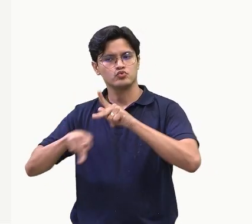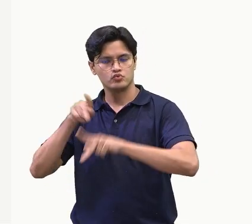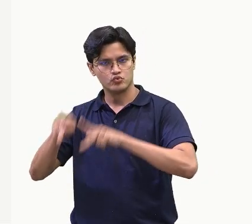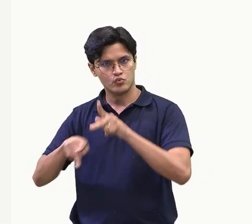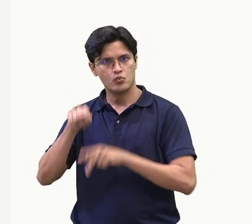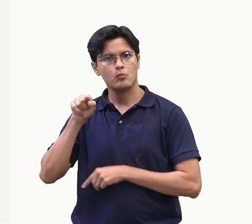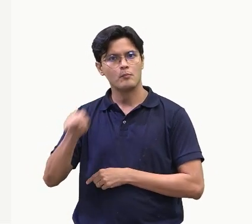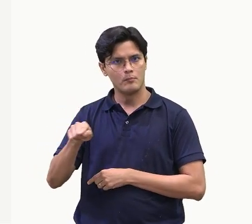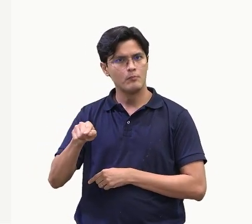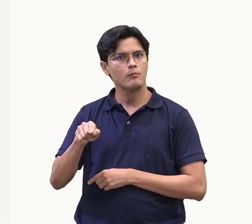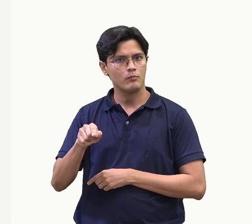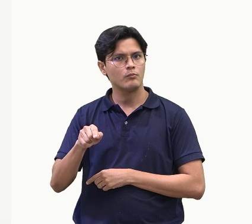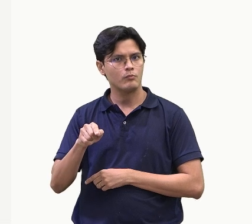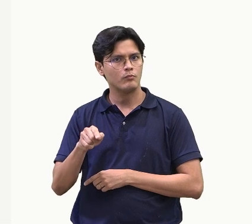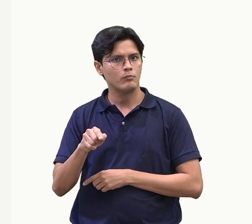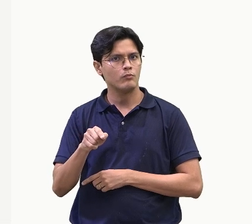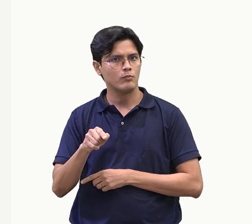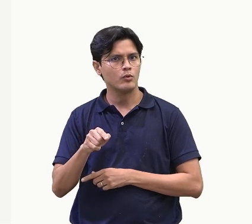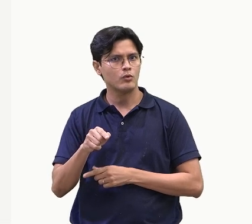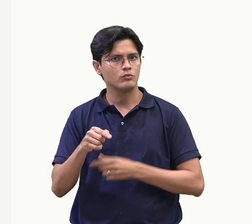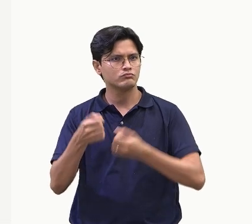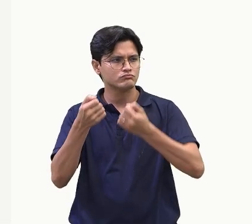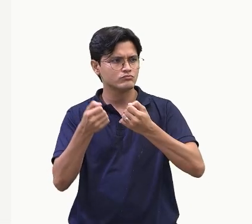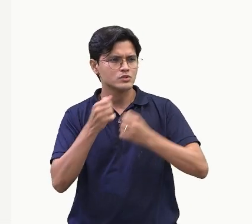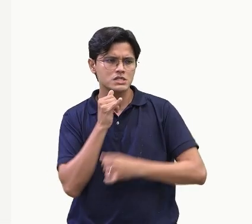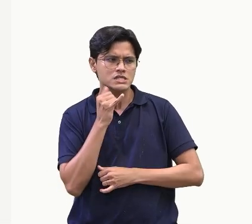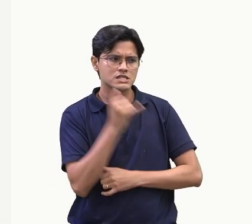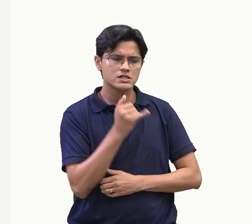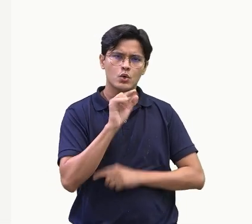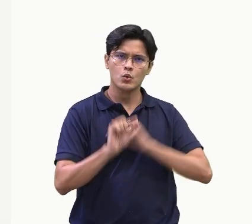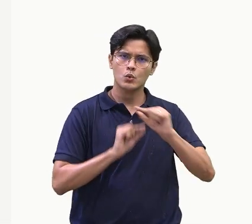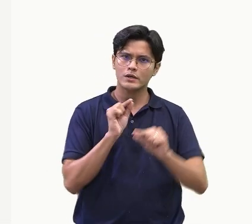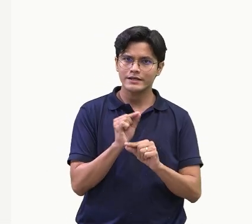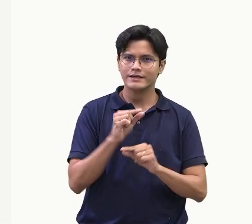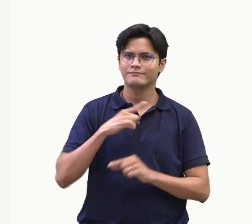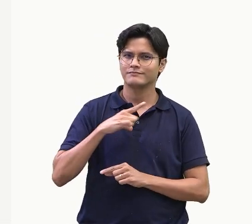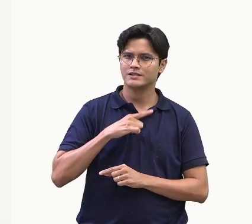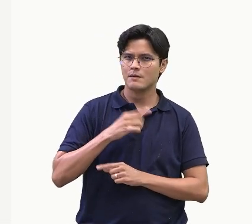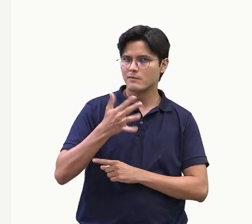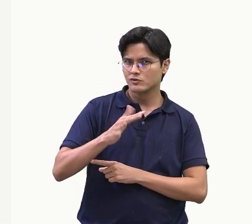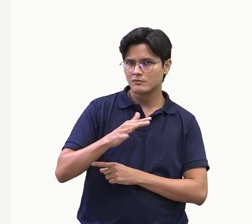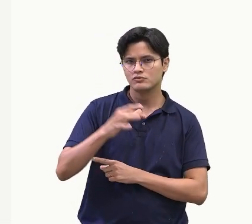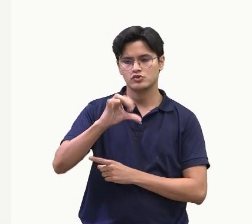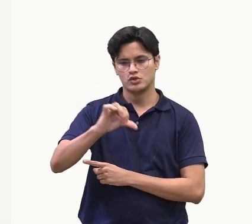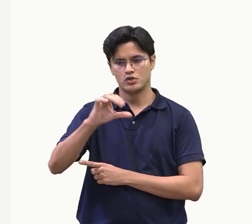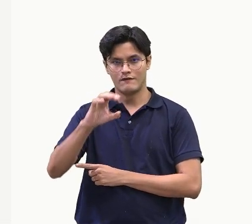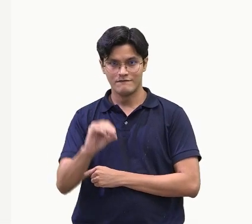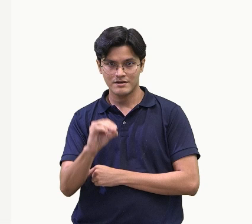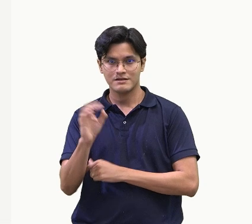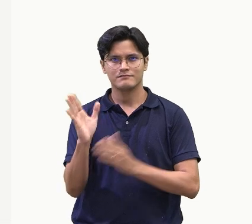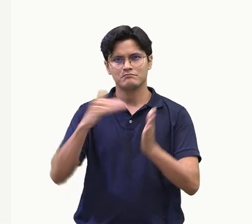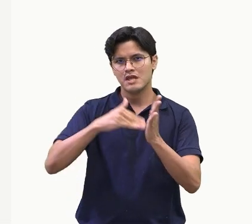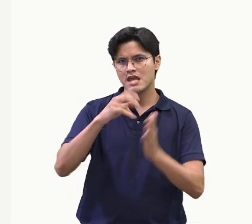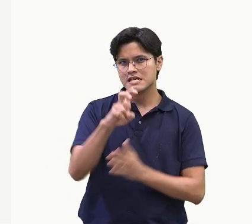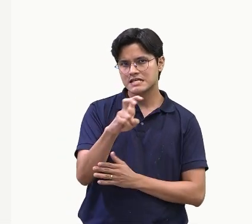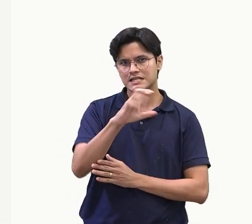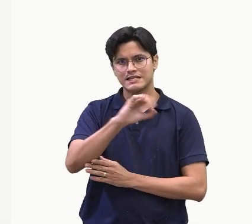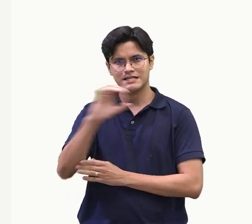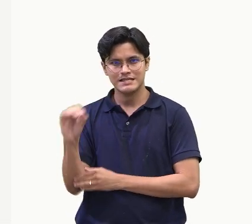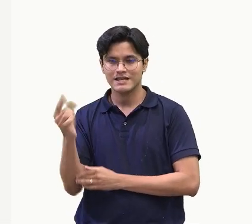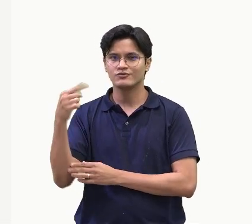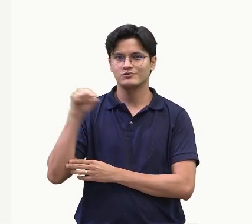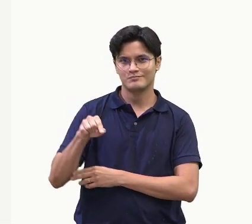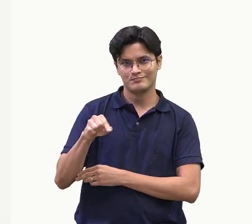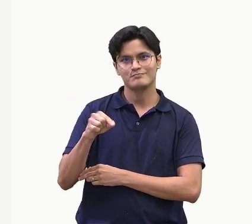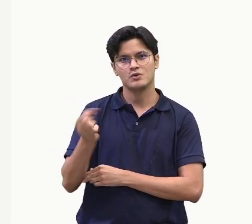na verdade, podem ser de 90 a 500 mil. Quais são, então, os desafios atuais que esse povo